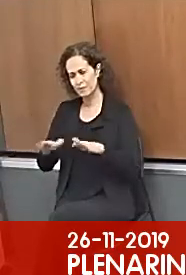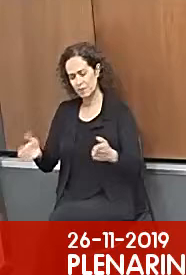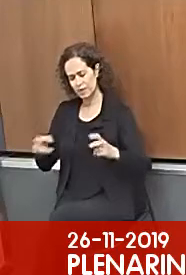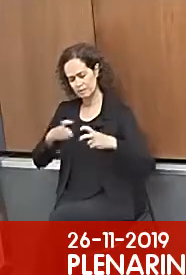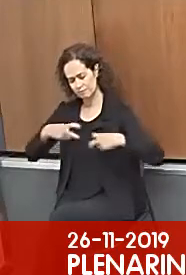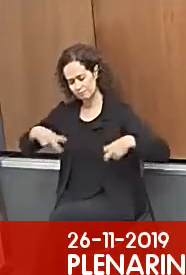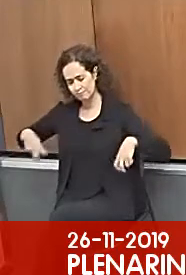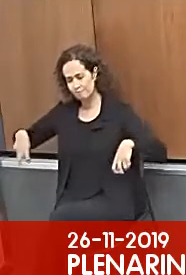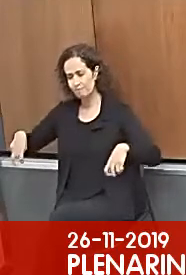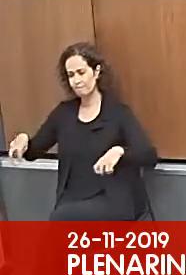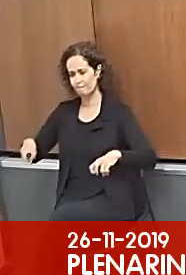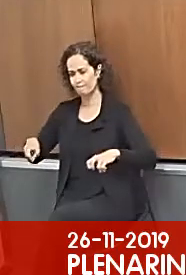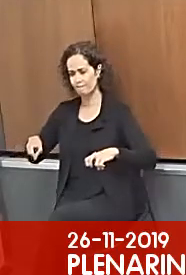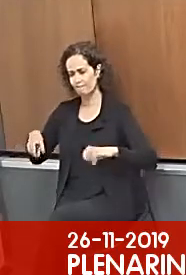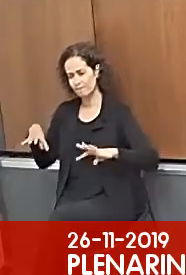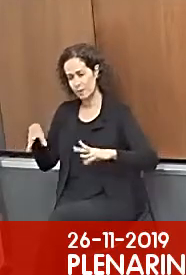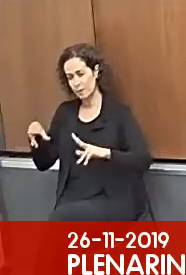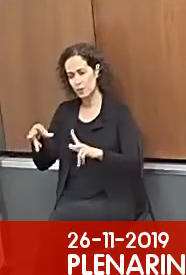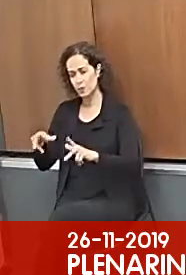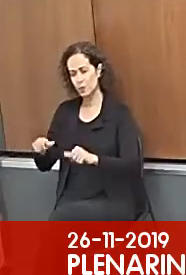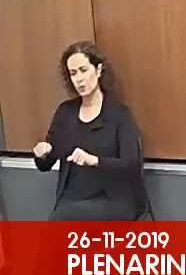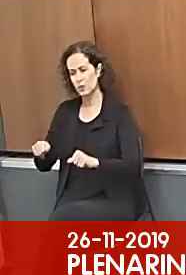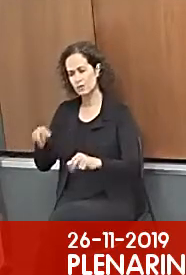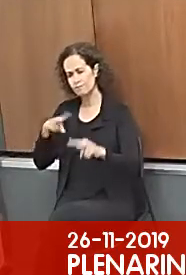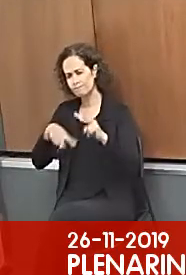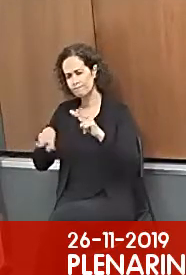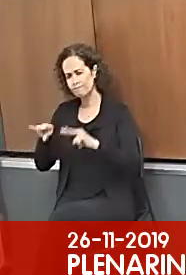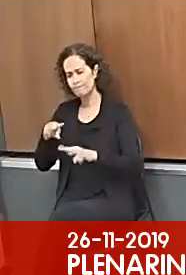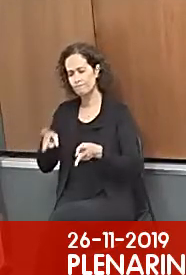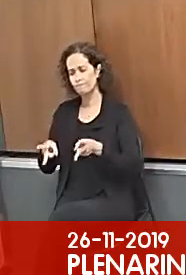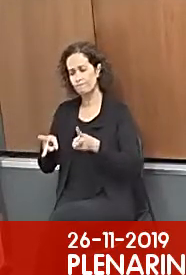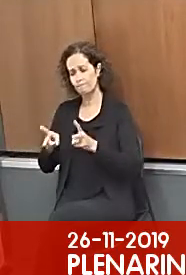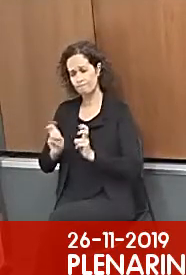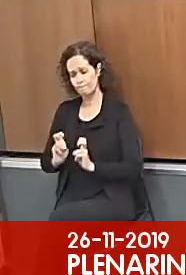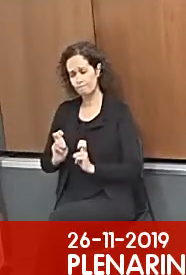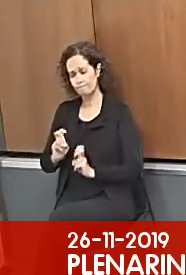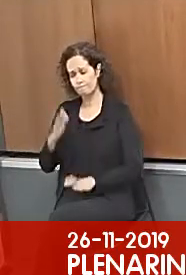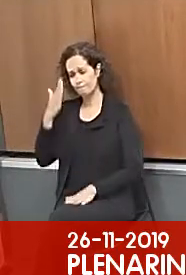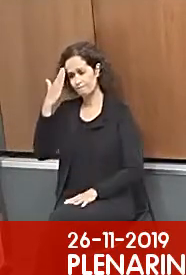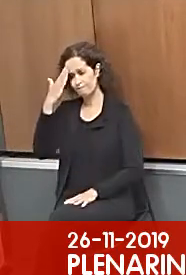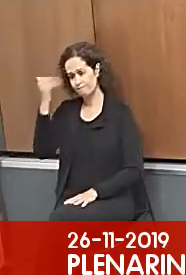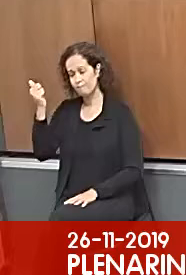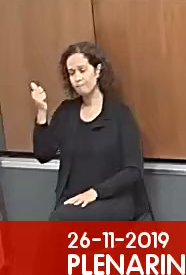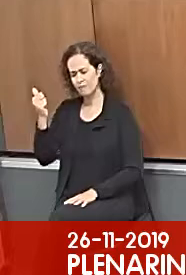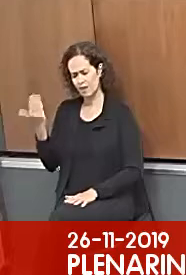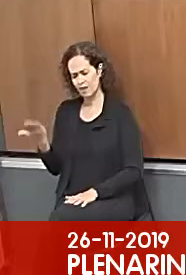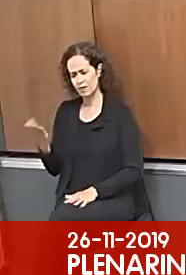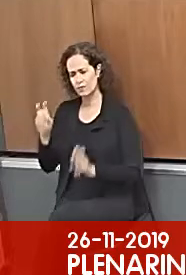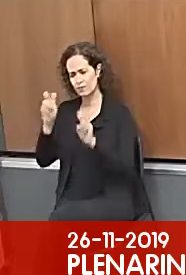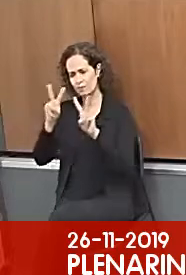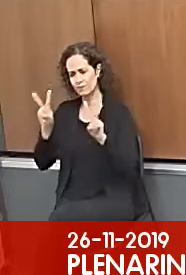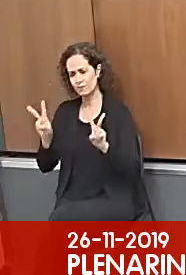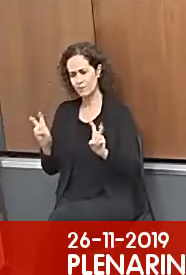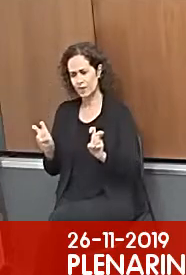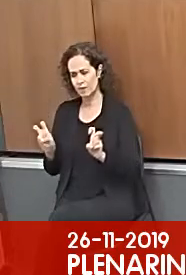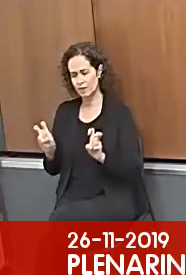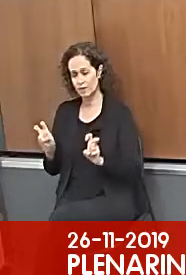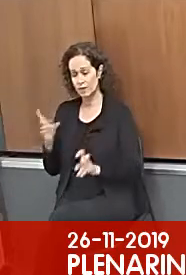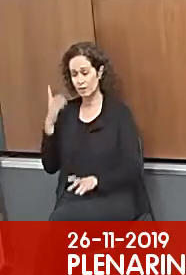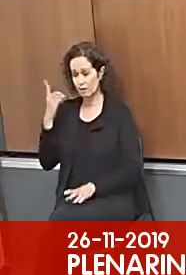que todos viram aqui, que é uma mesa que entende do assunto. Todos os deputados aqui falam